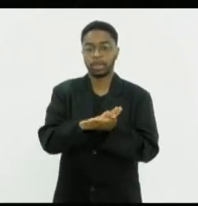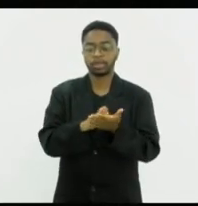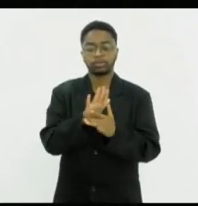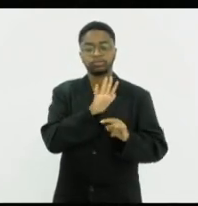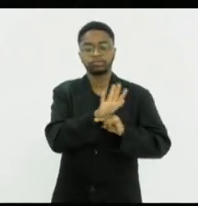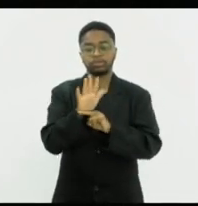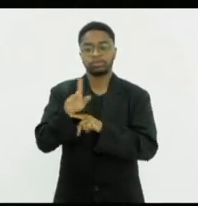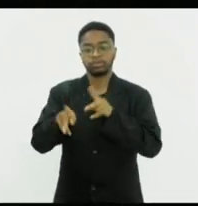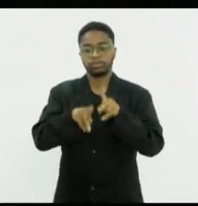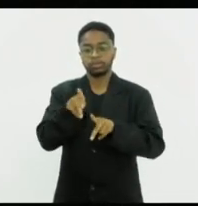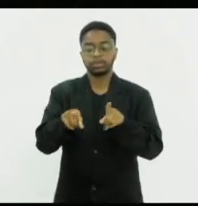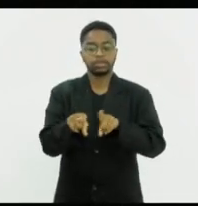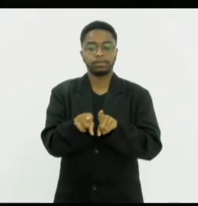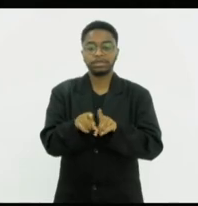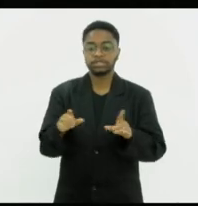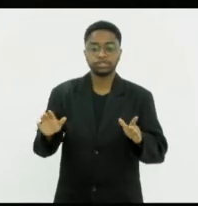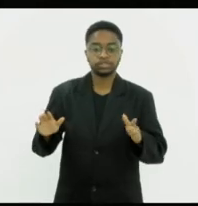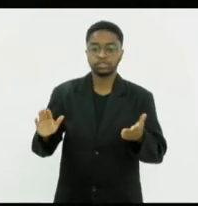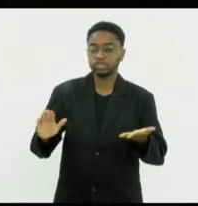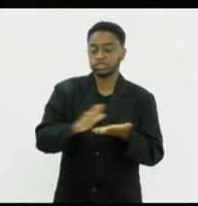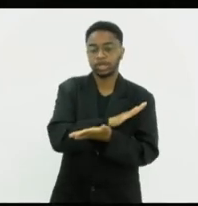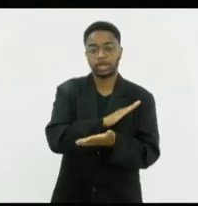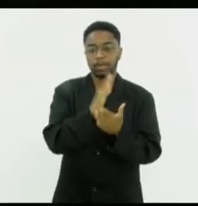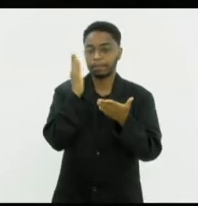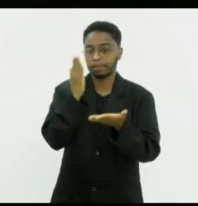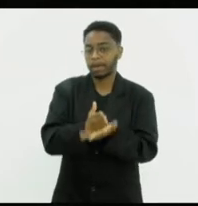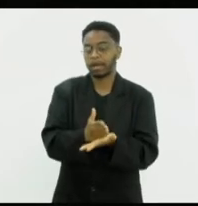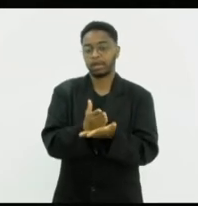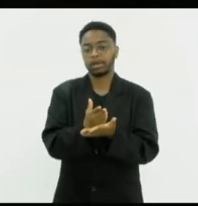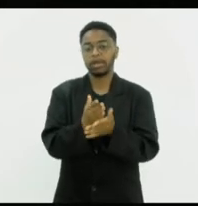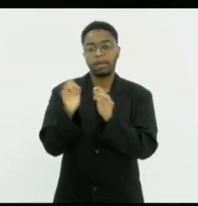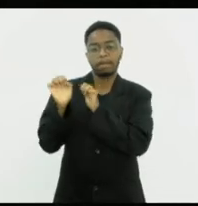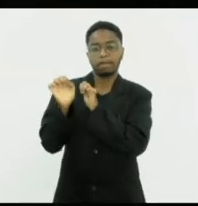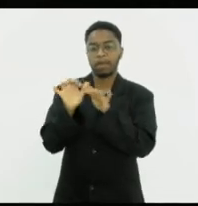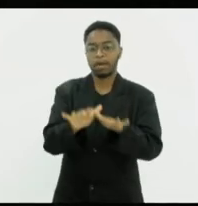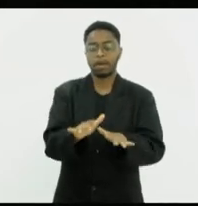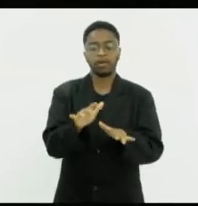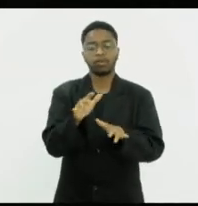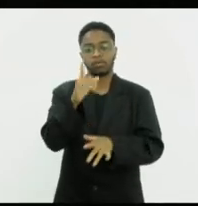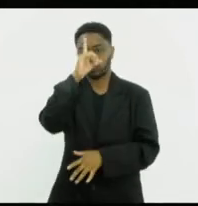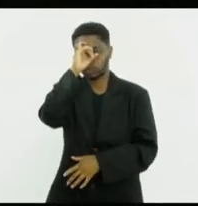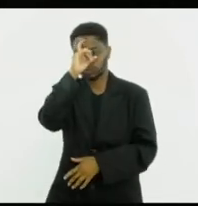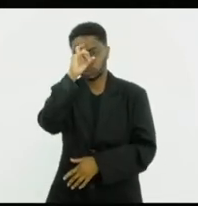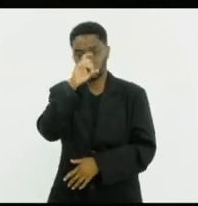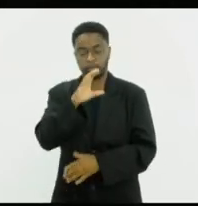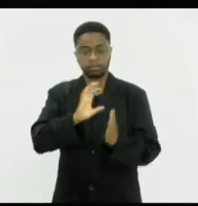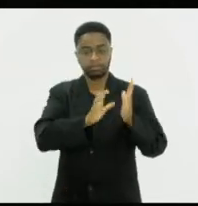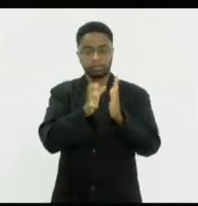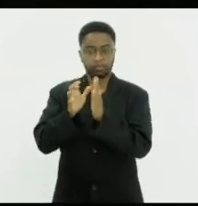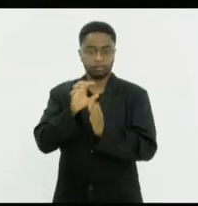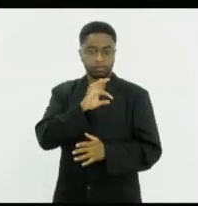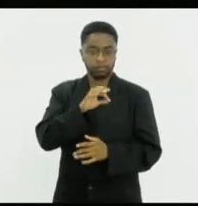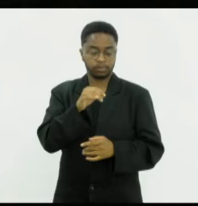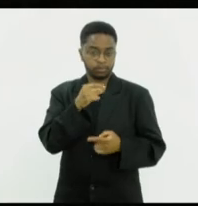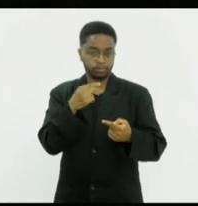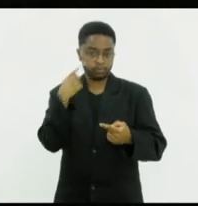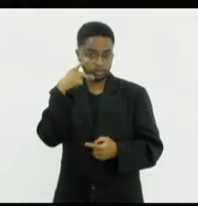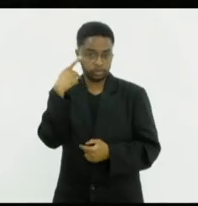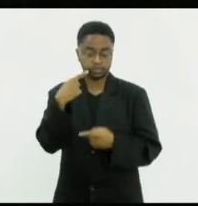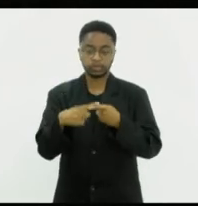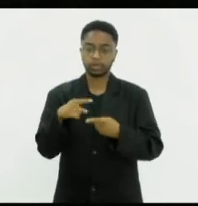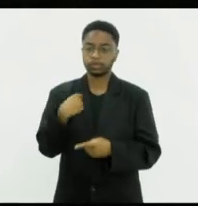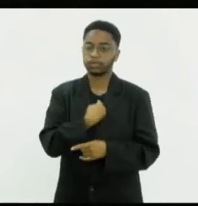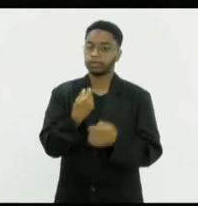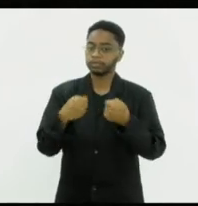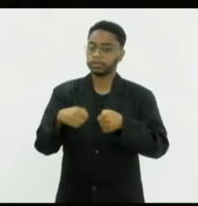E chega de lotear hospital para partido político, para A, B ou C. O que nós queremos é uma gestão eficiente